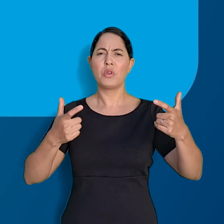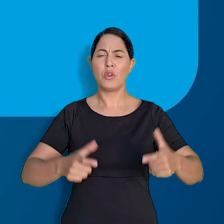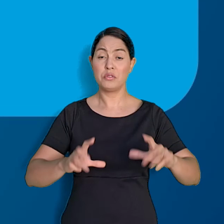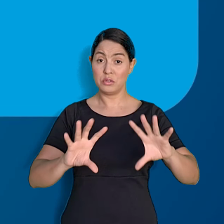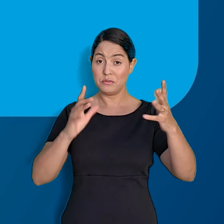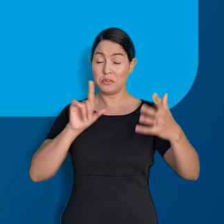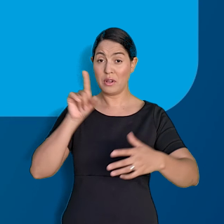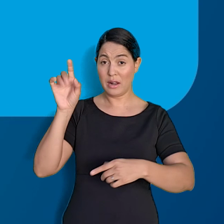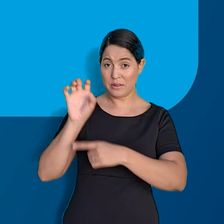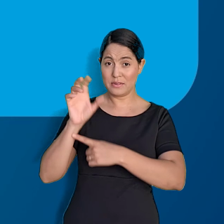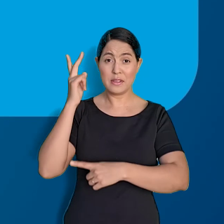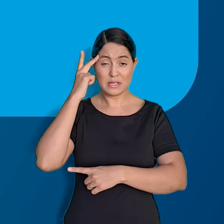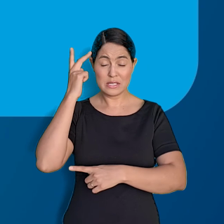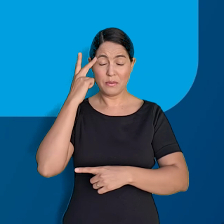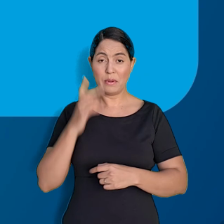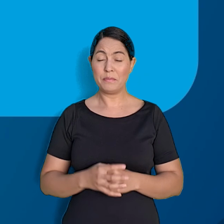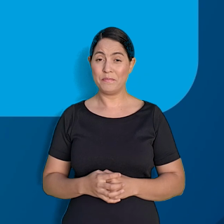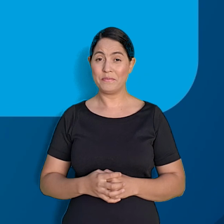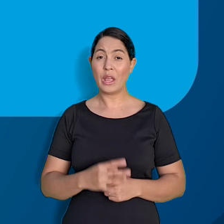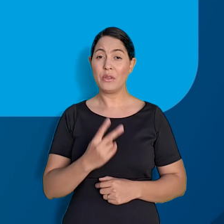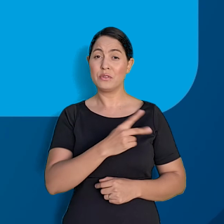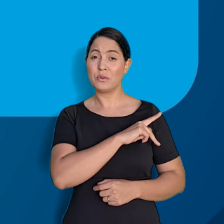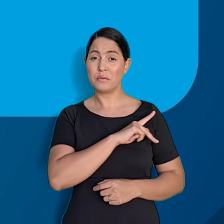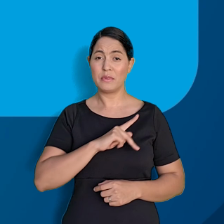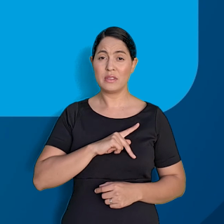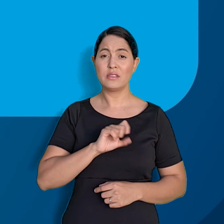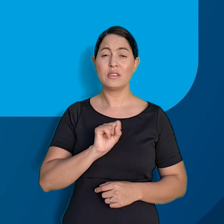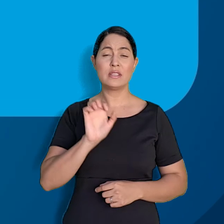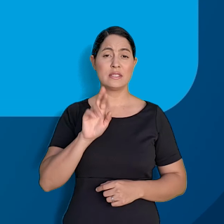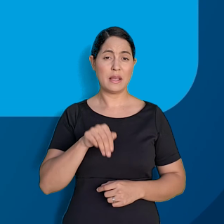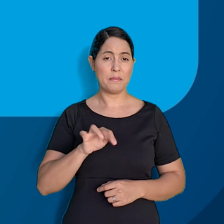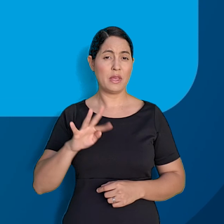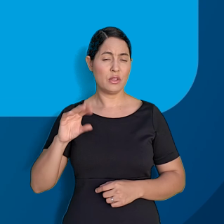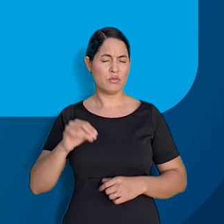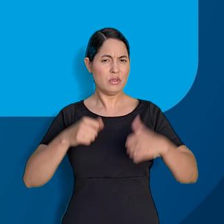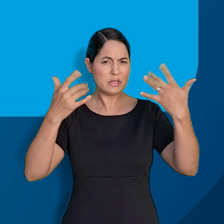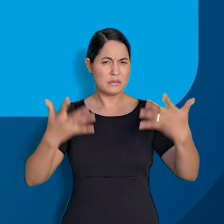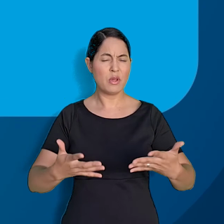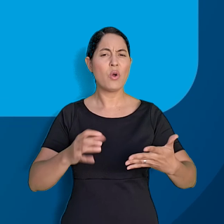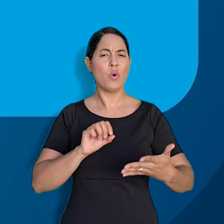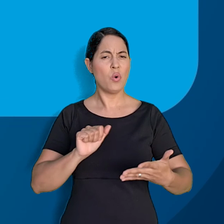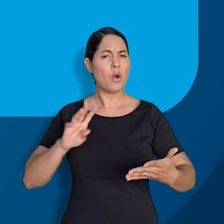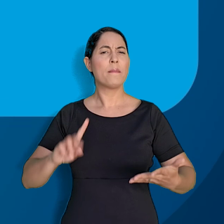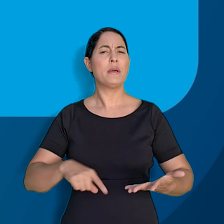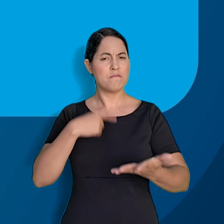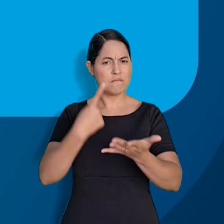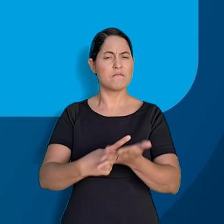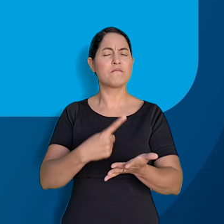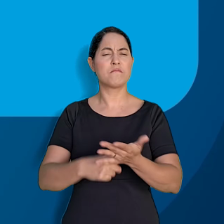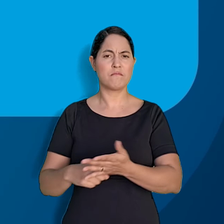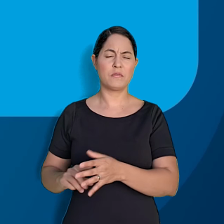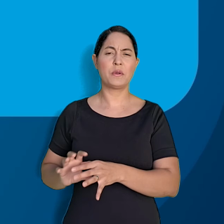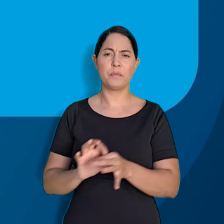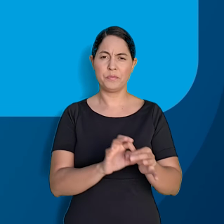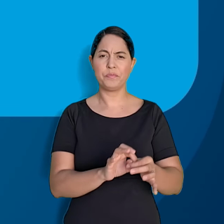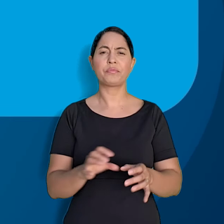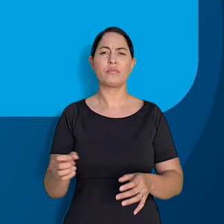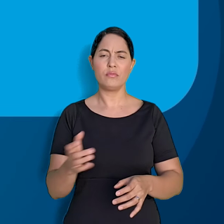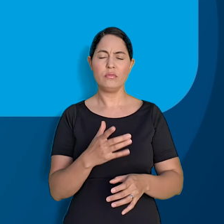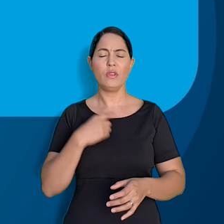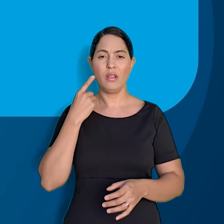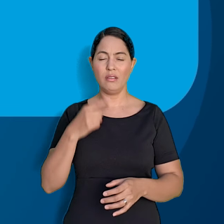O vice-presidente do Conselho Federal da OAB, Felipe Sarmento, reafirmou o compromisso da ordem com as demandas da classe. Ao abordar